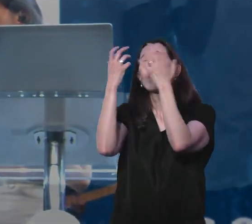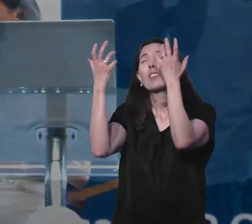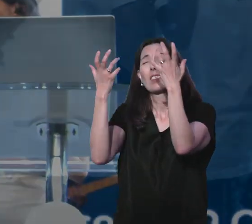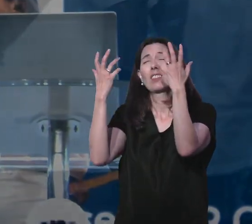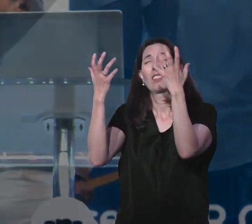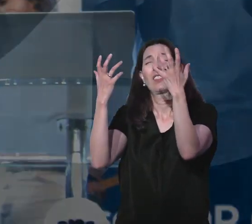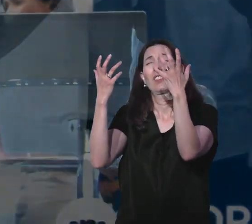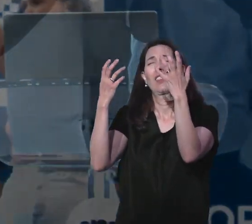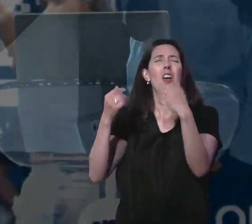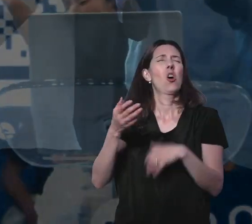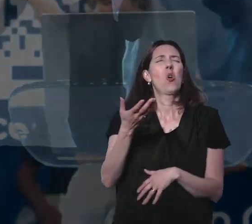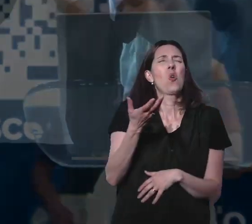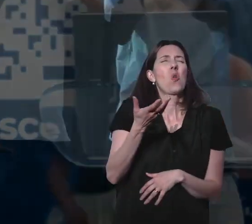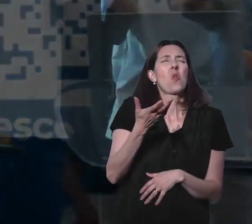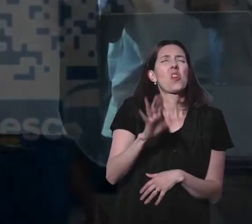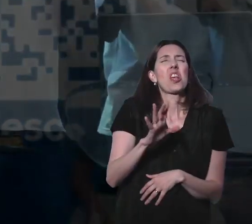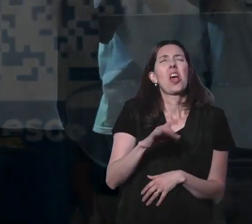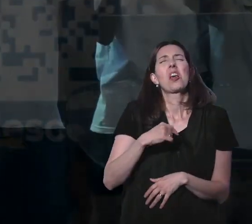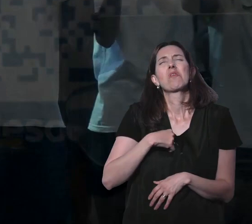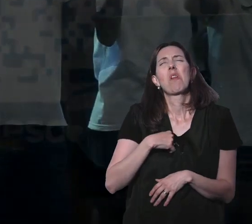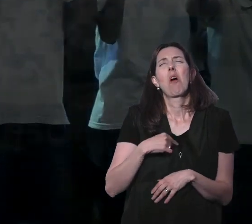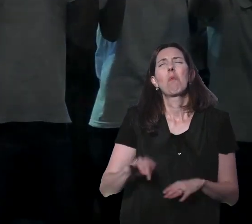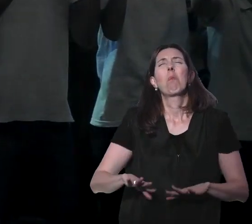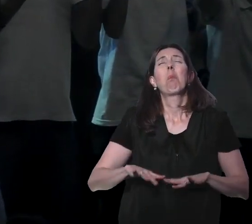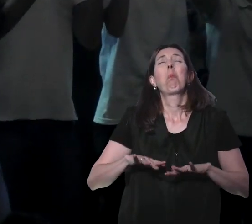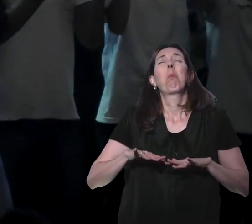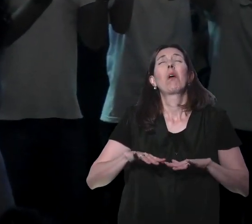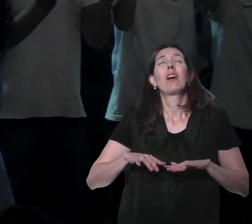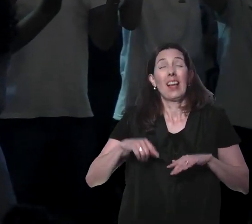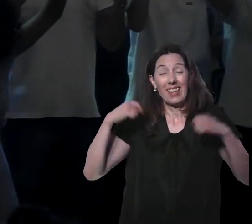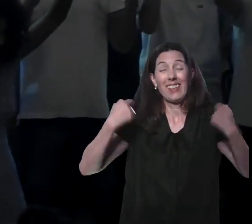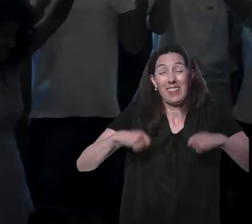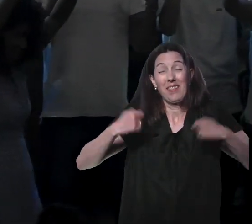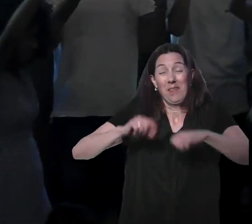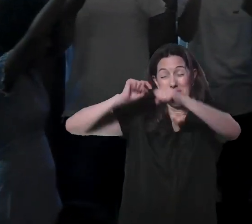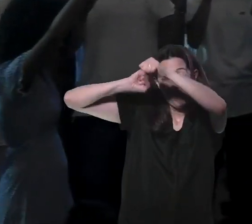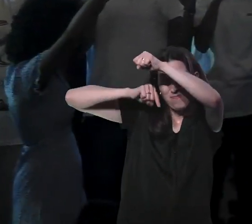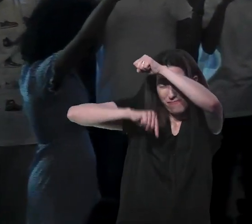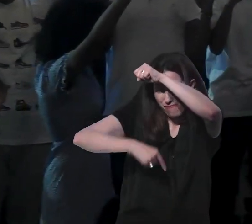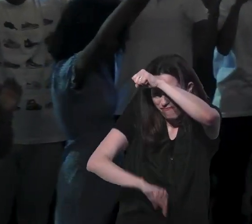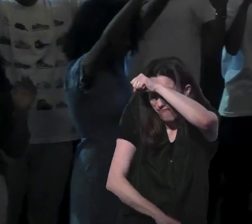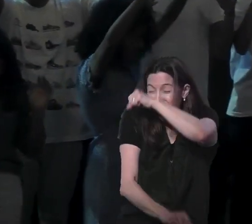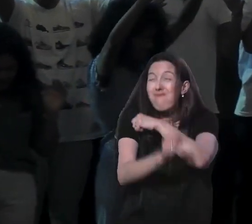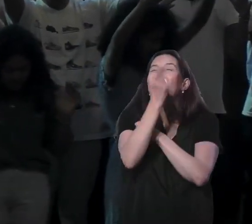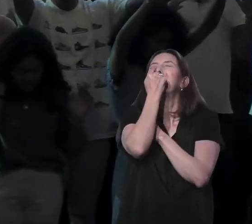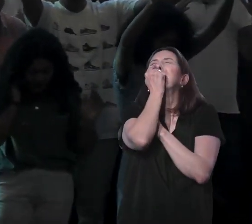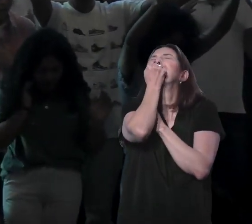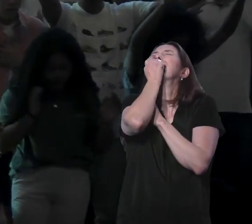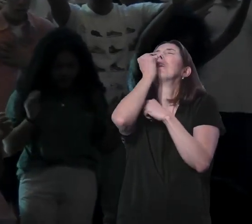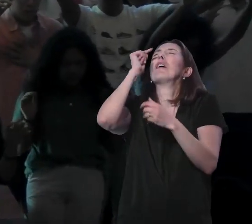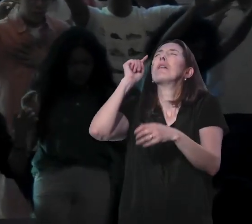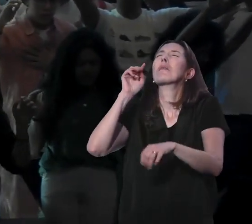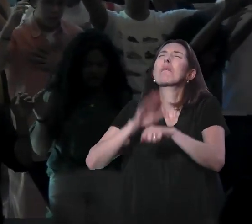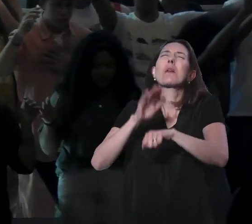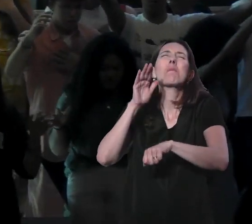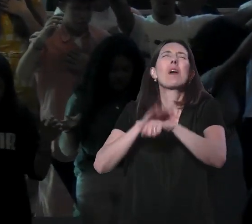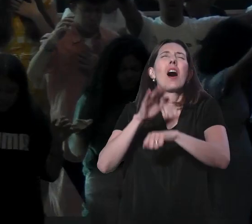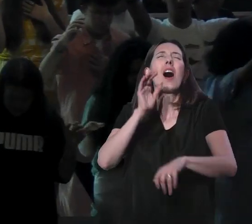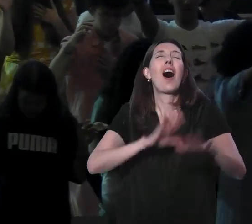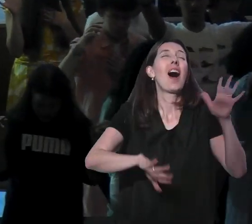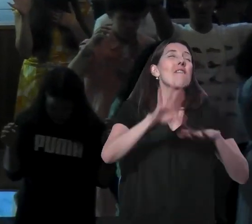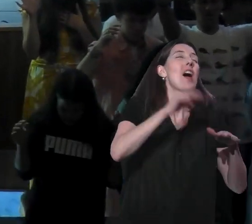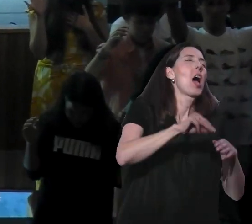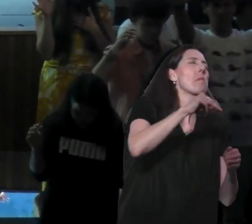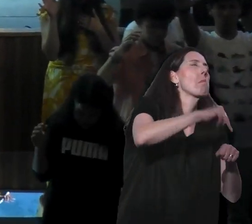que não querem mais água na canela. Pessoas que já mergulharam profundo, mas as situações da vida, o